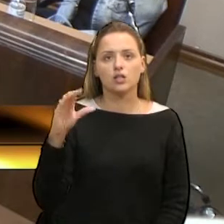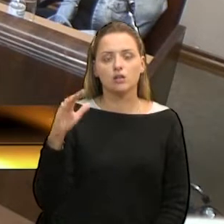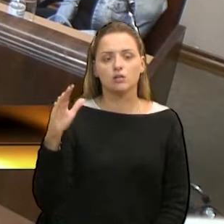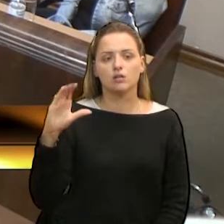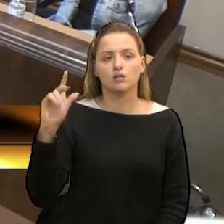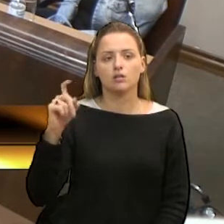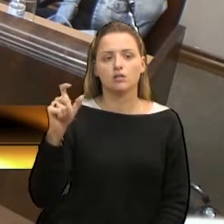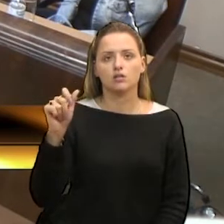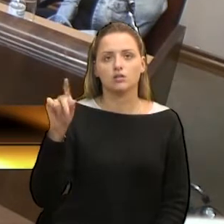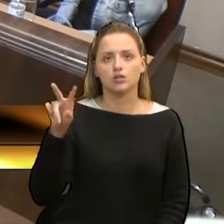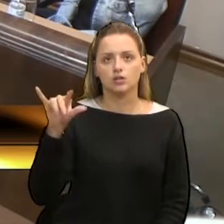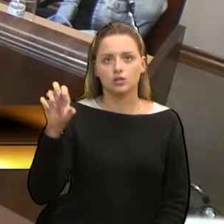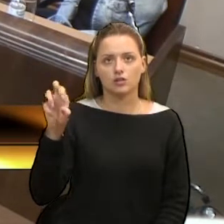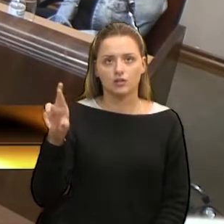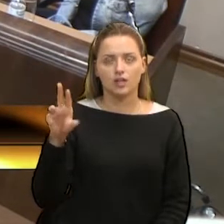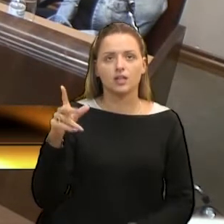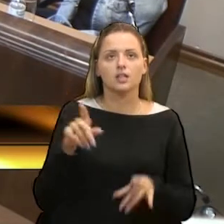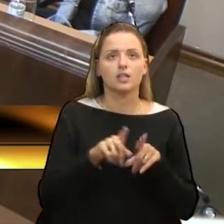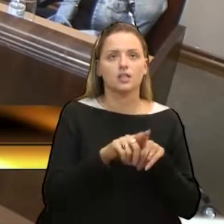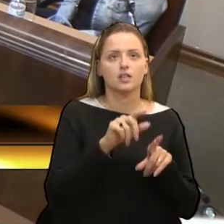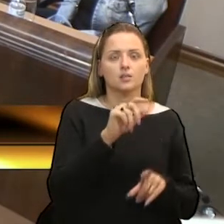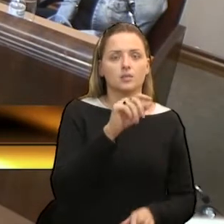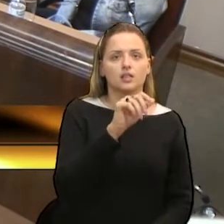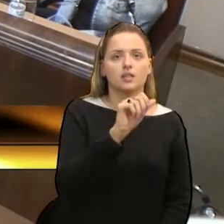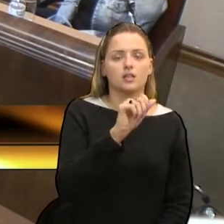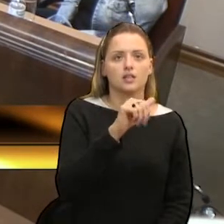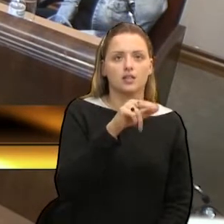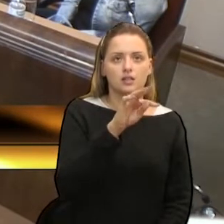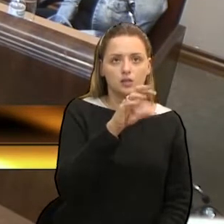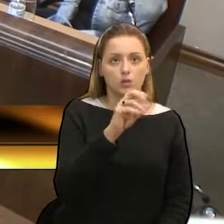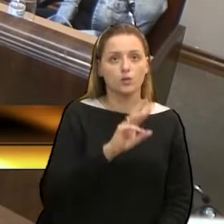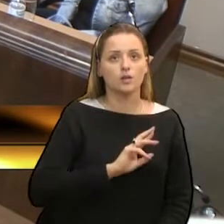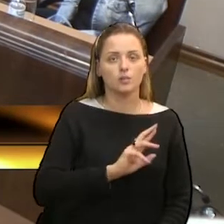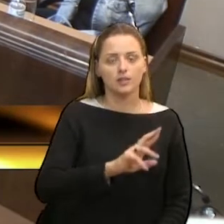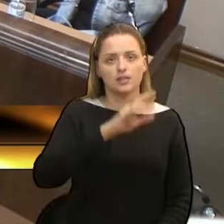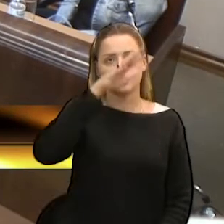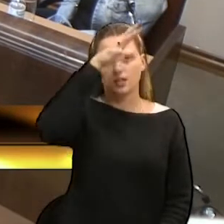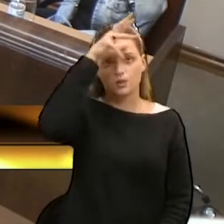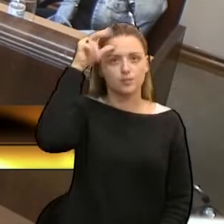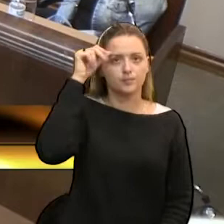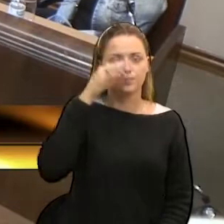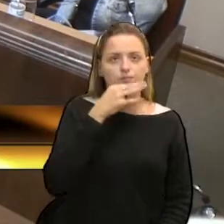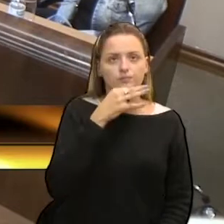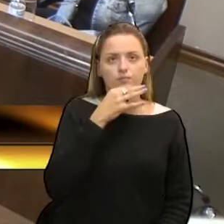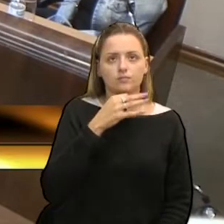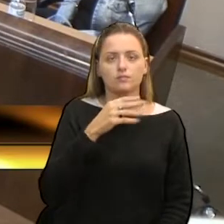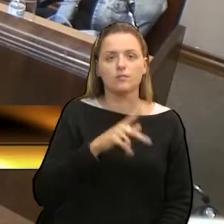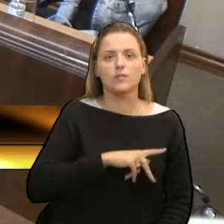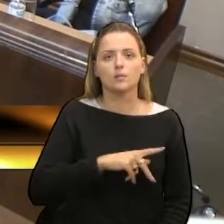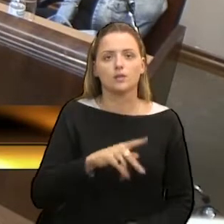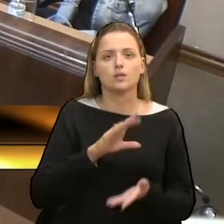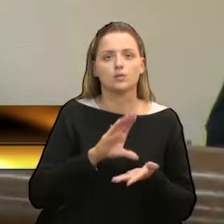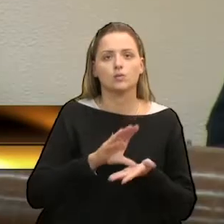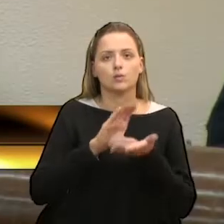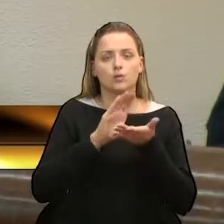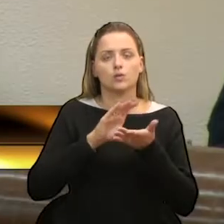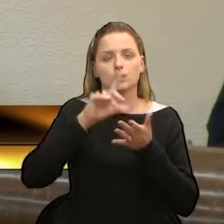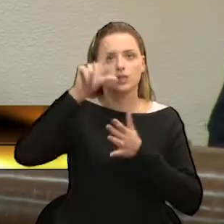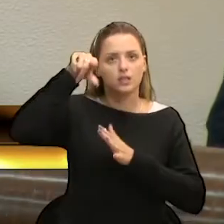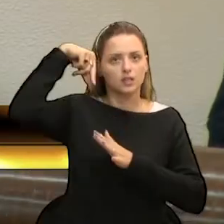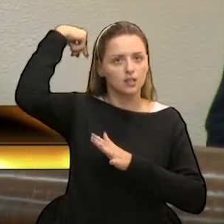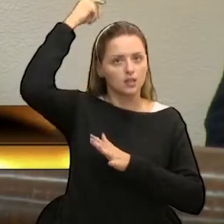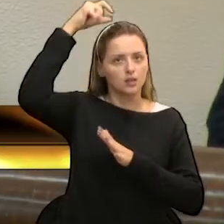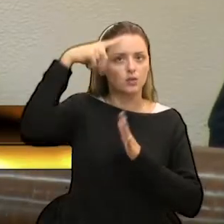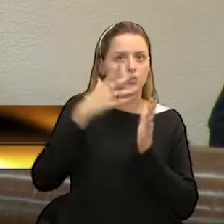da Cultura Adriana Antunes, neste ato representando a Prefeitura Municipal de Caxias do Sul, o Presidente do Conselho Regional Espírita, Sr.